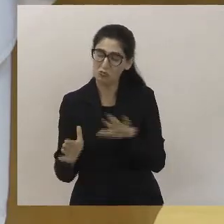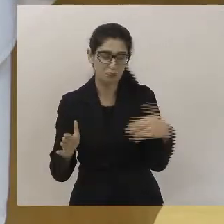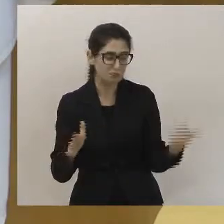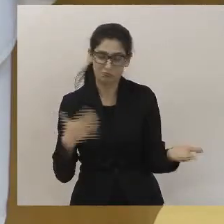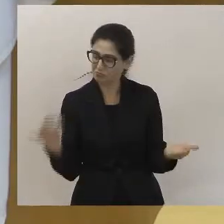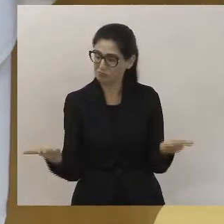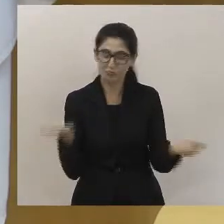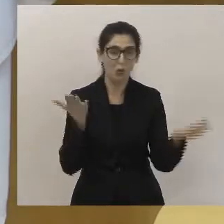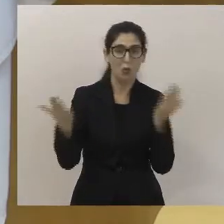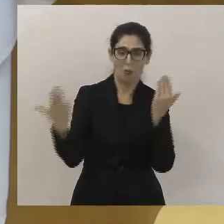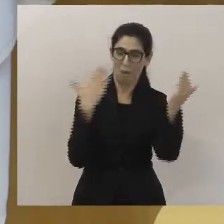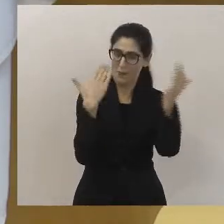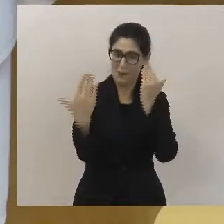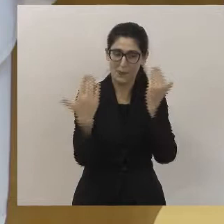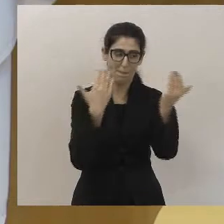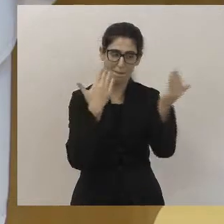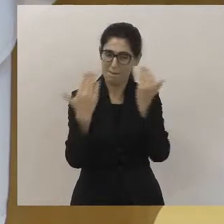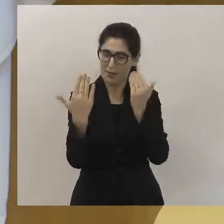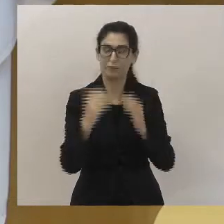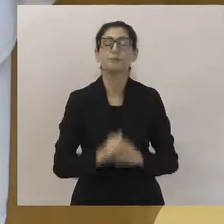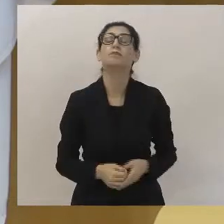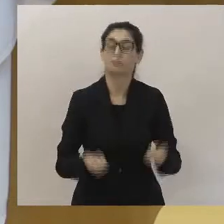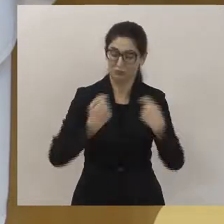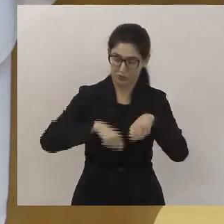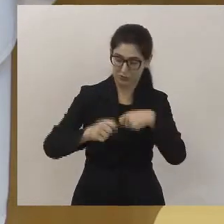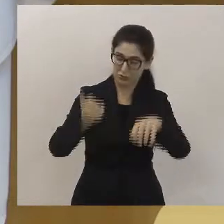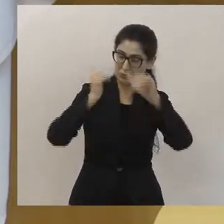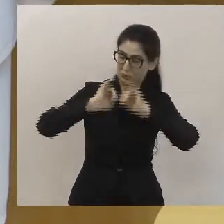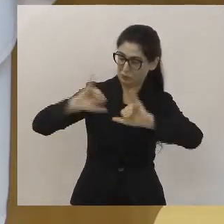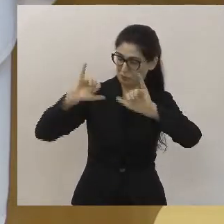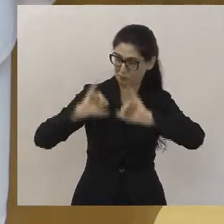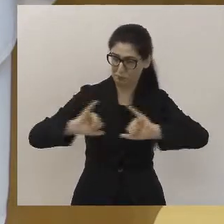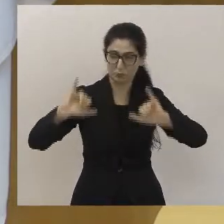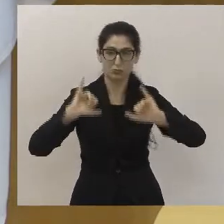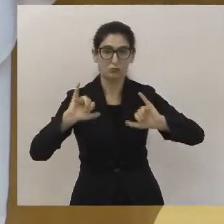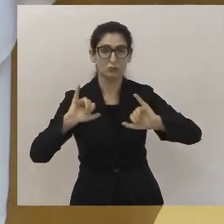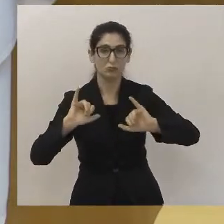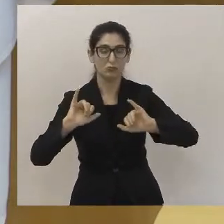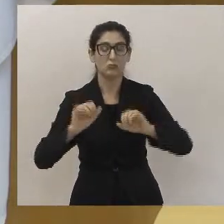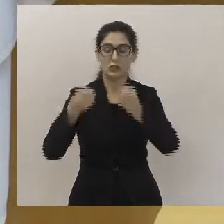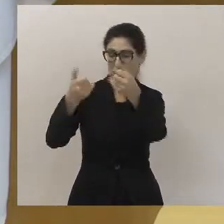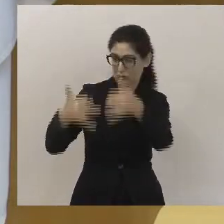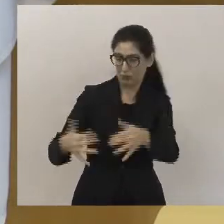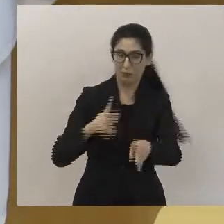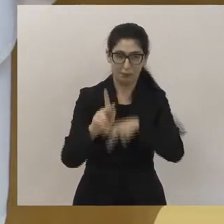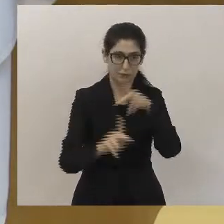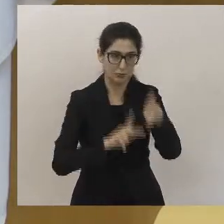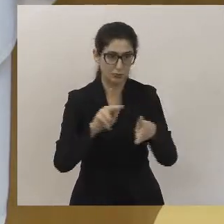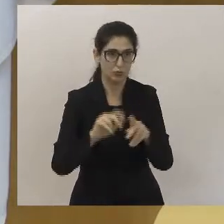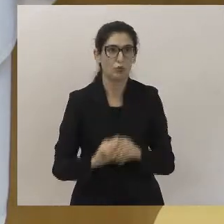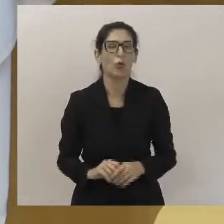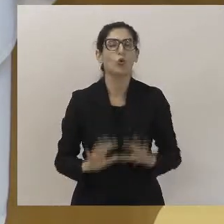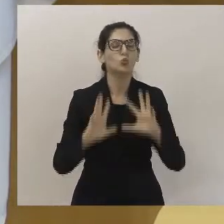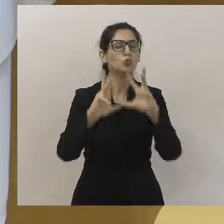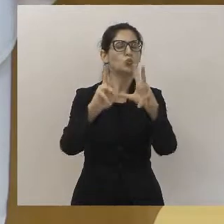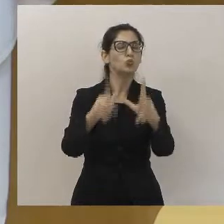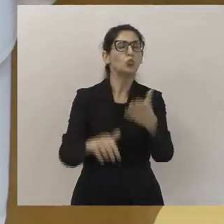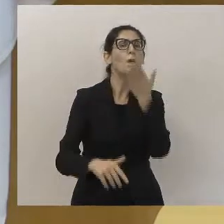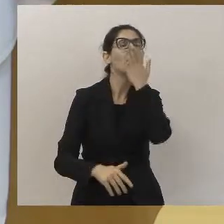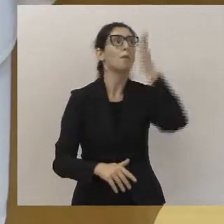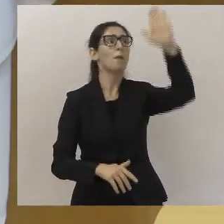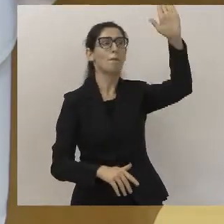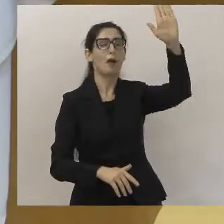a gente precisa passar para a população é que de fato nem tudo aquilo que foi prometido